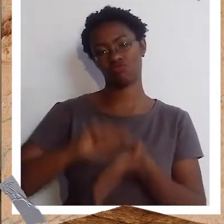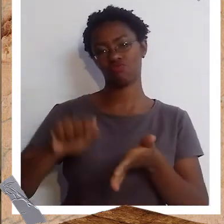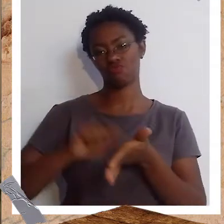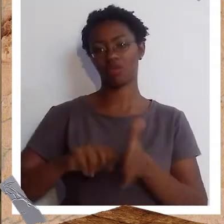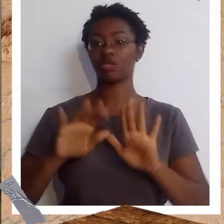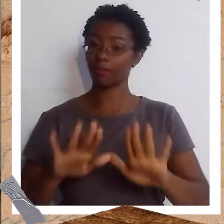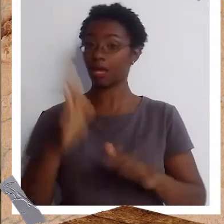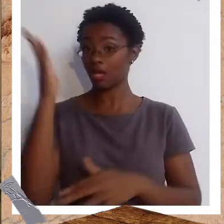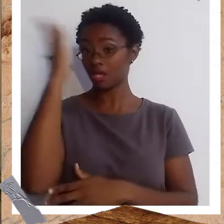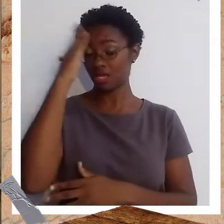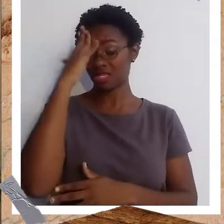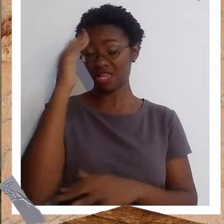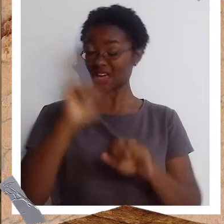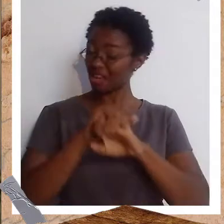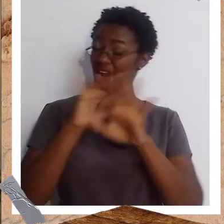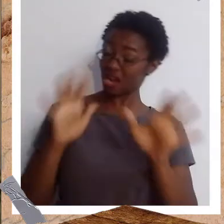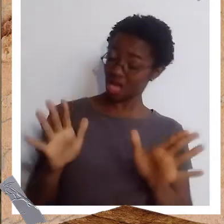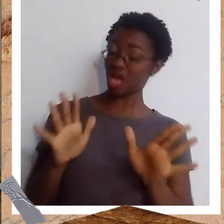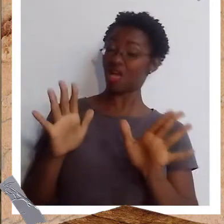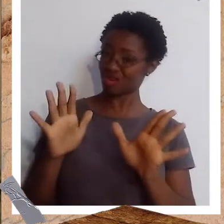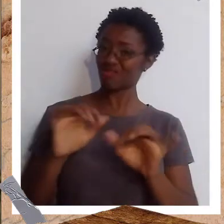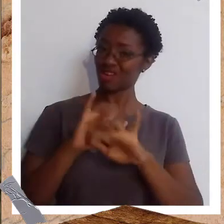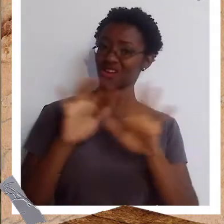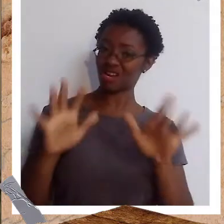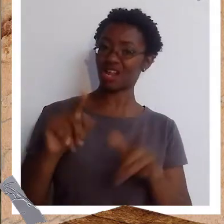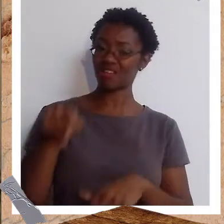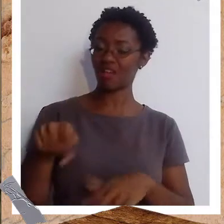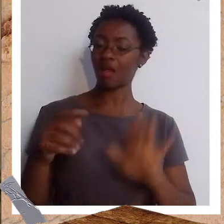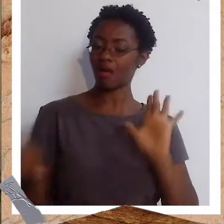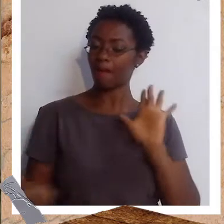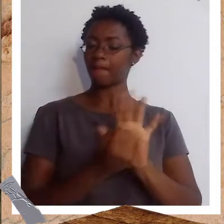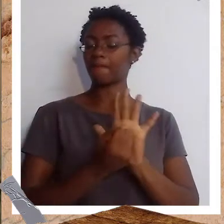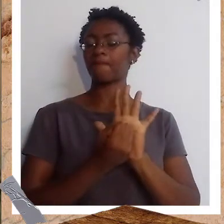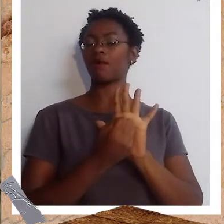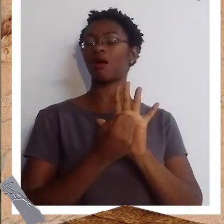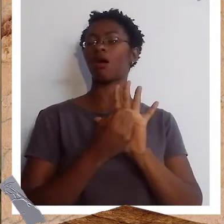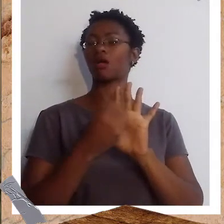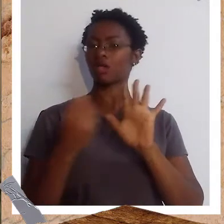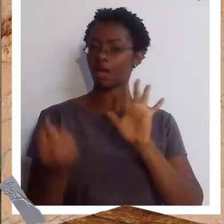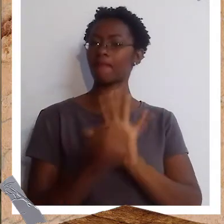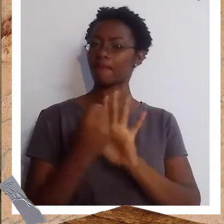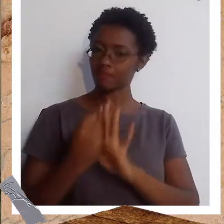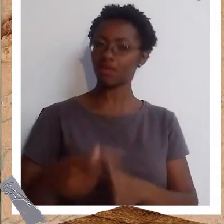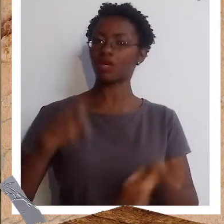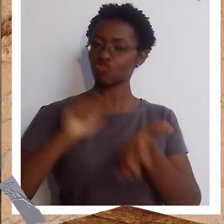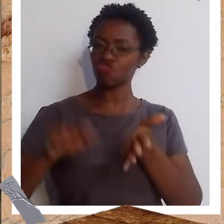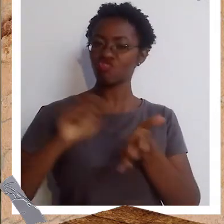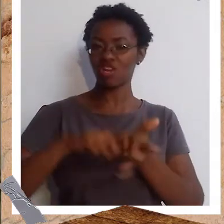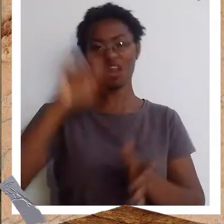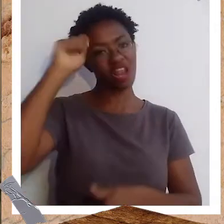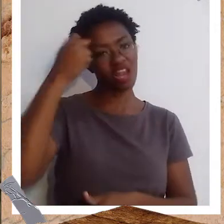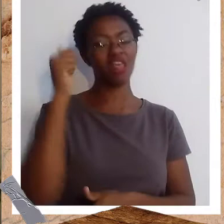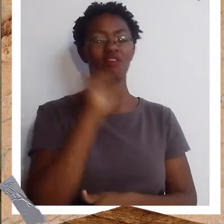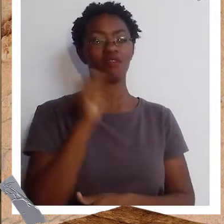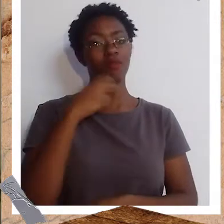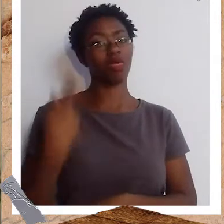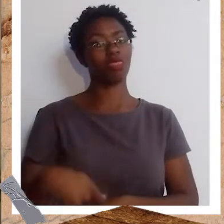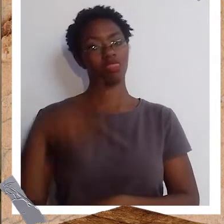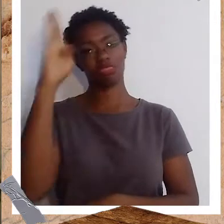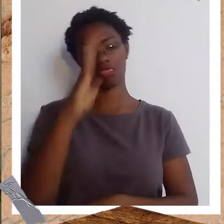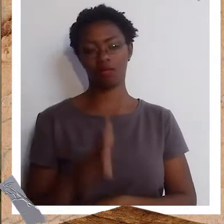sem dúvida, Carolina está no marco, né, de uma escrita feminina negra no Brasil, se não